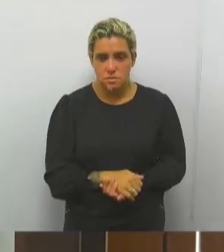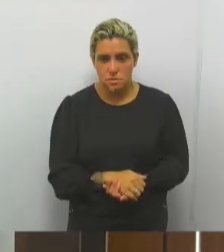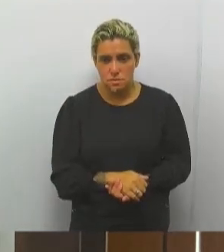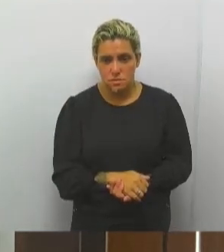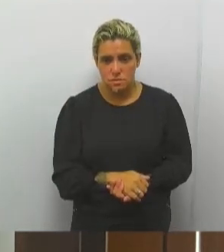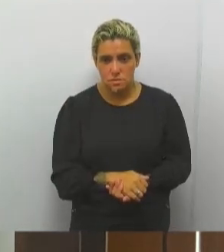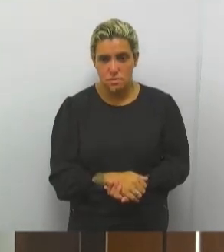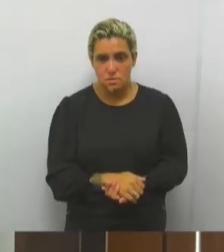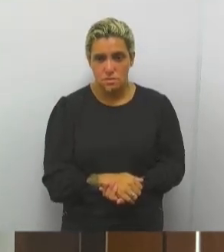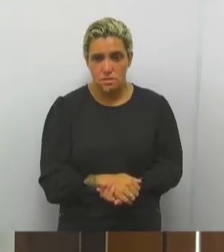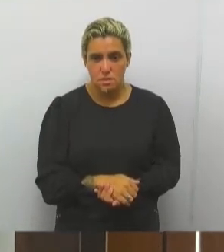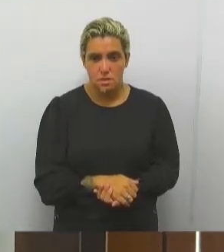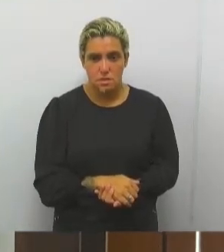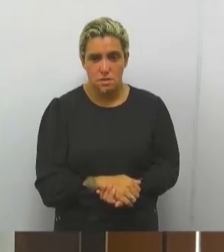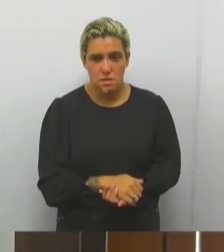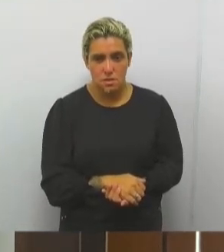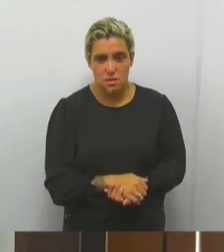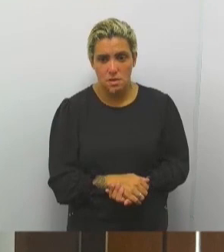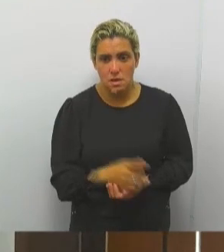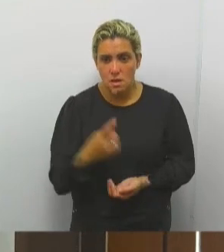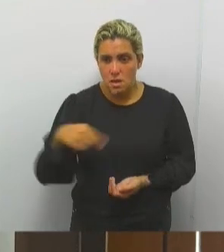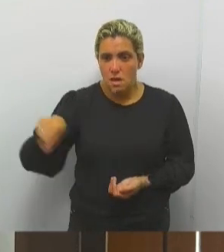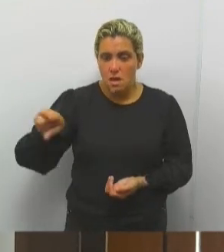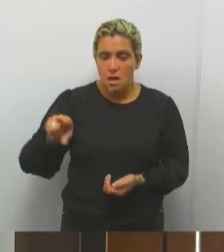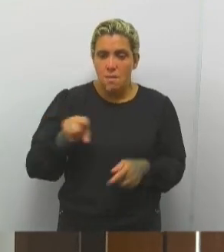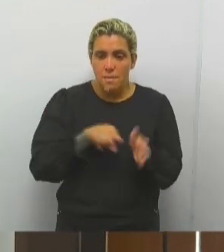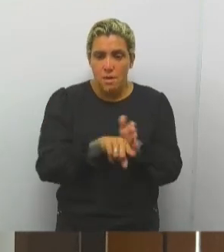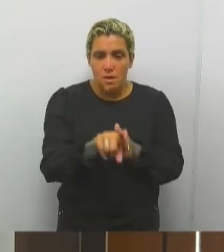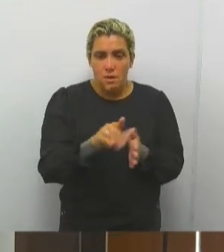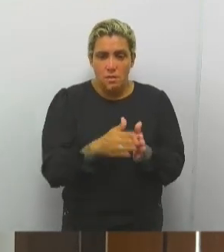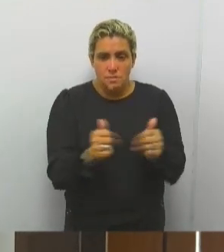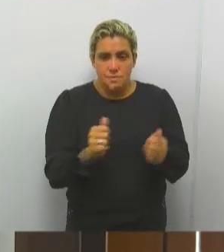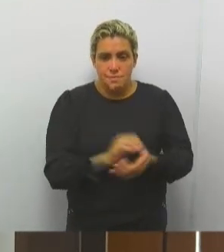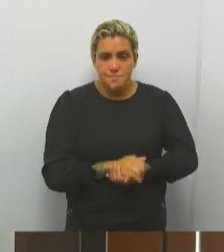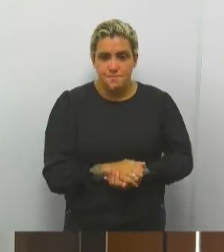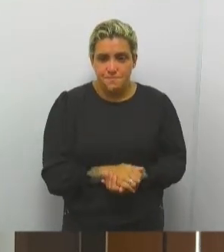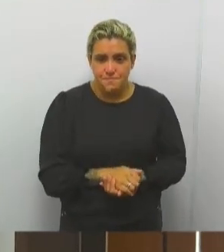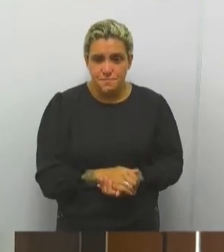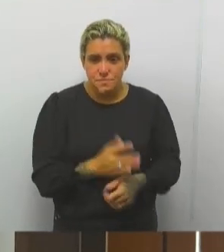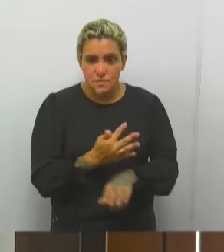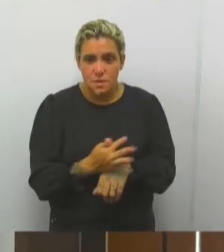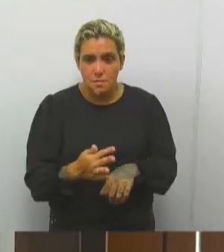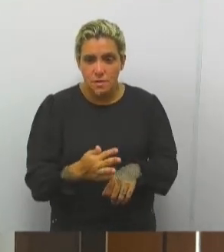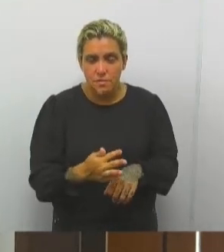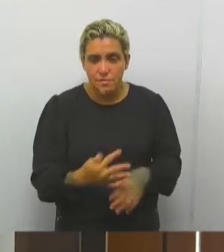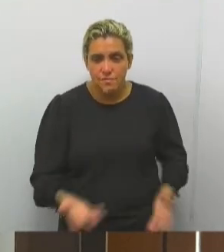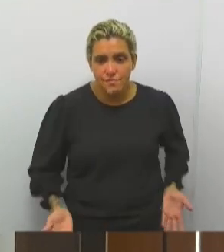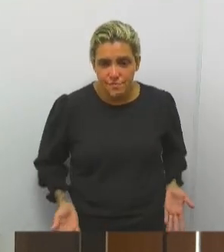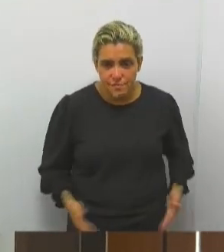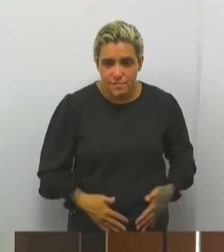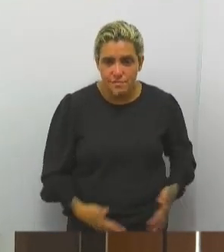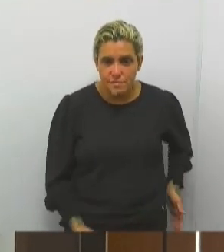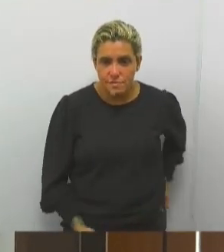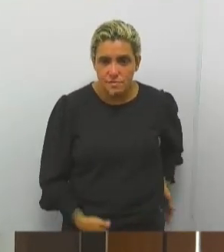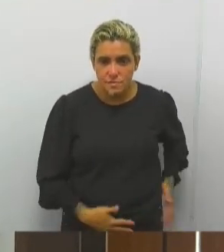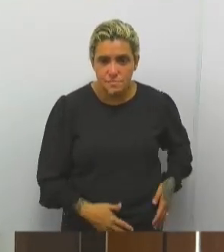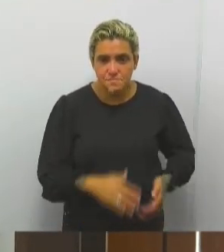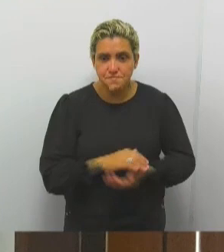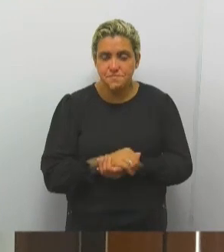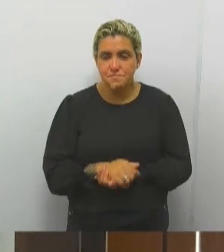social em GR nela solicito fornecimento gratuito de fraldas descartáveis para as crianças